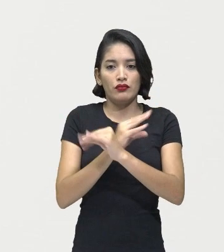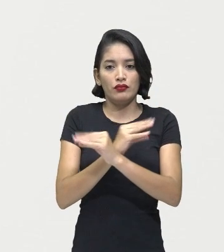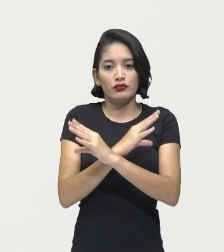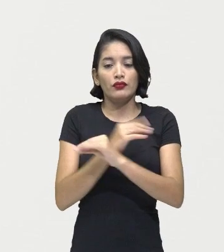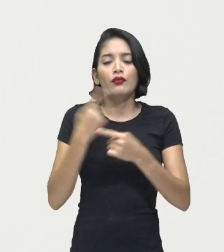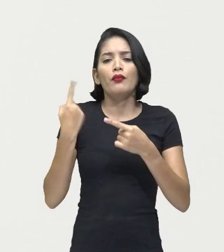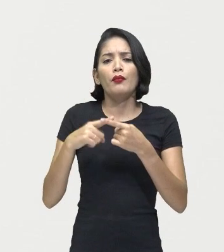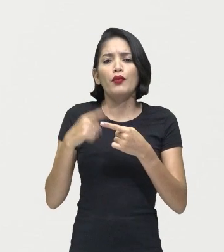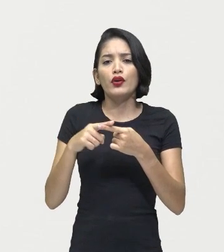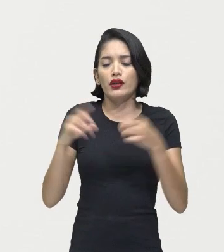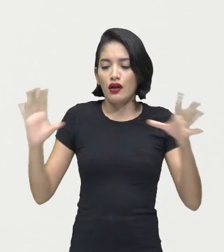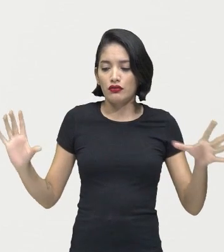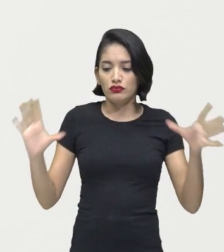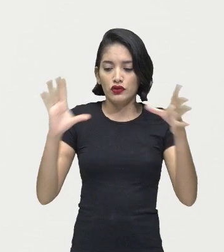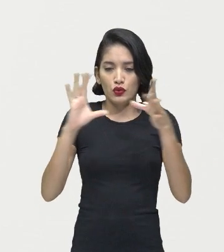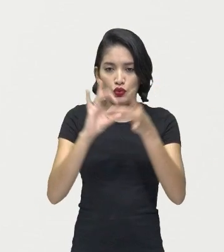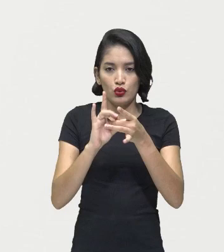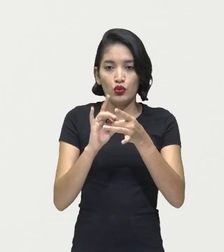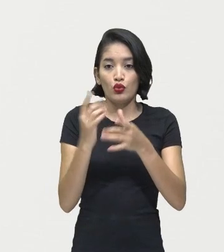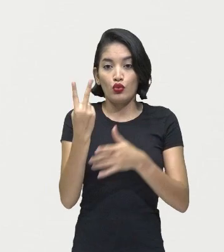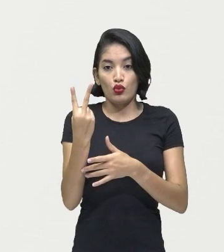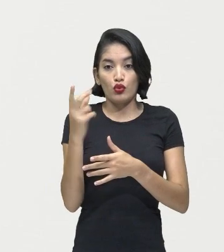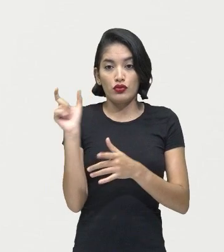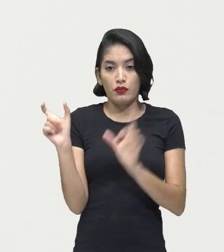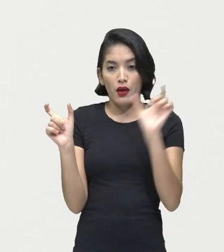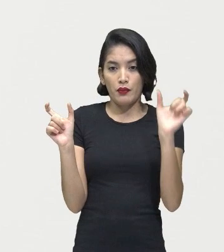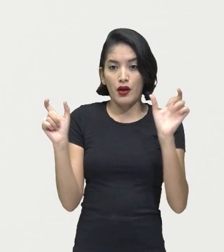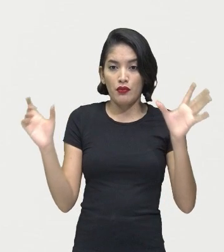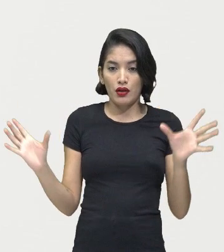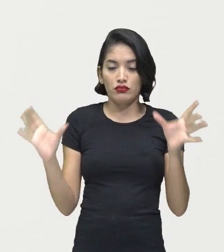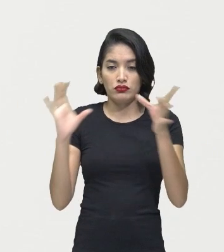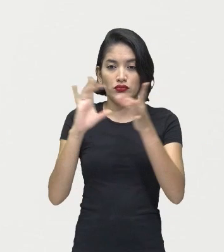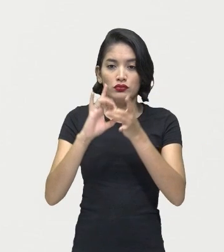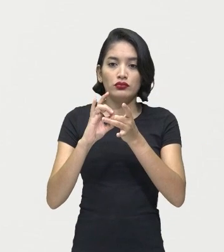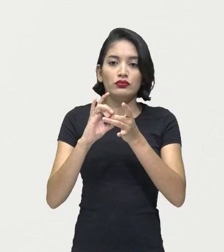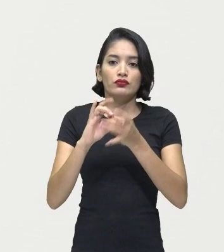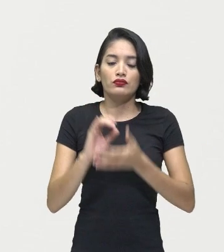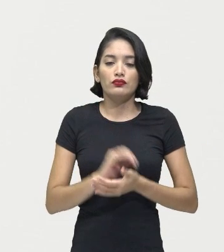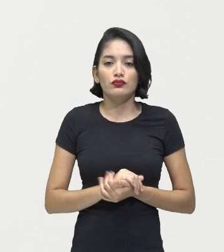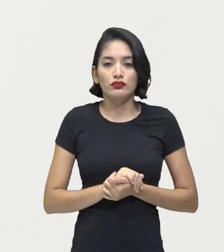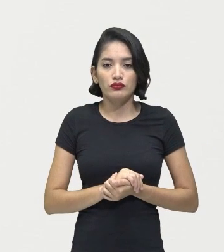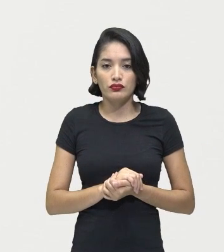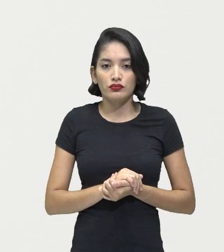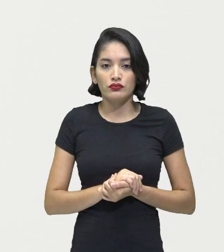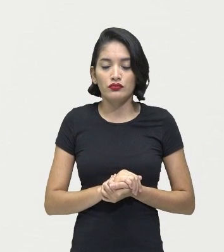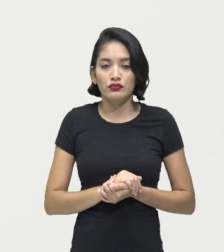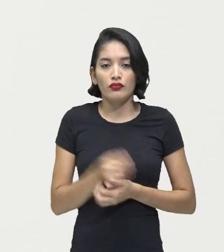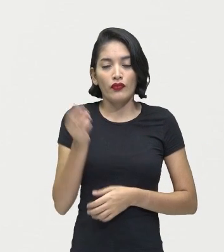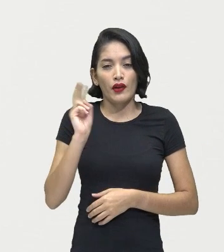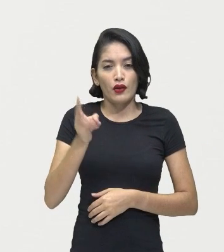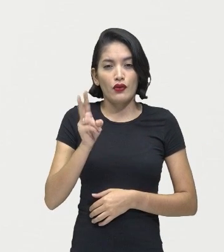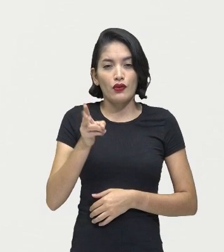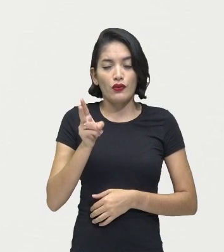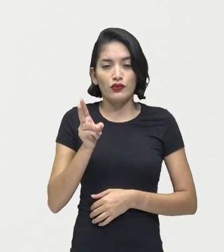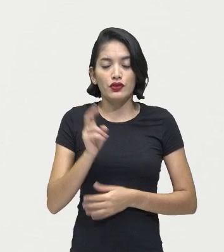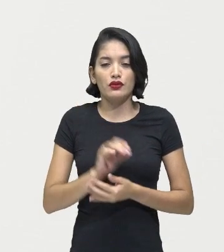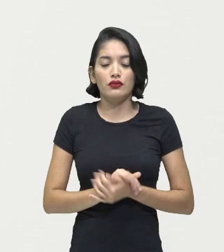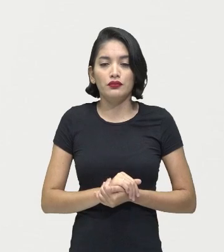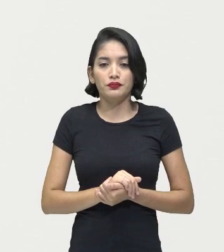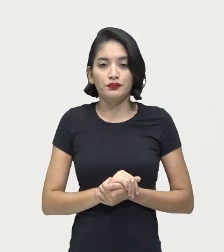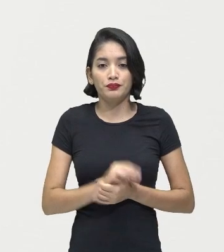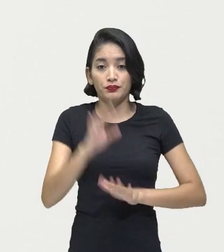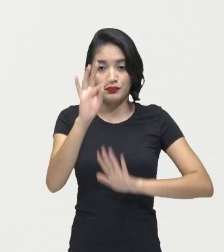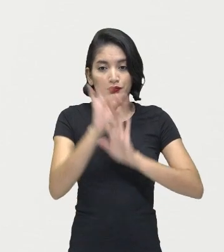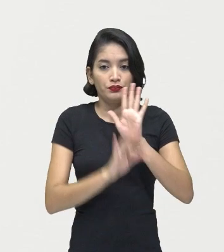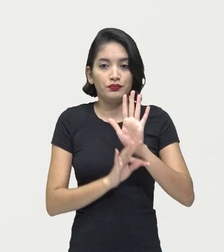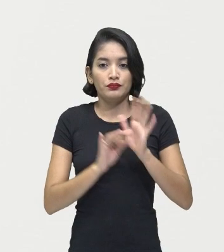porque ela está unindo dois termos aqui, ó, tá? Na sequência, nós temos mais uma parte do